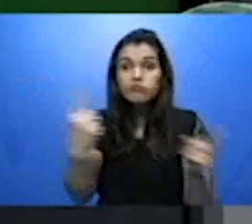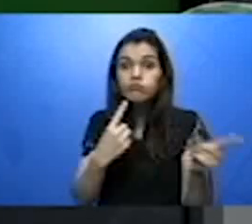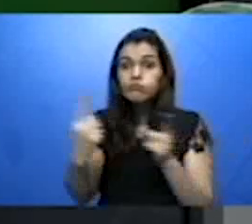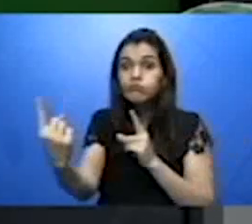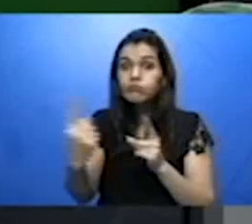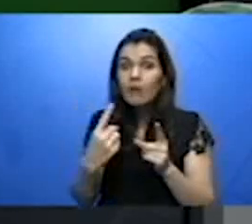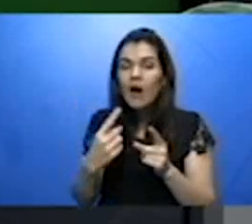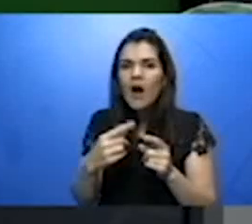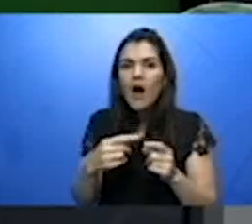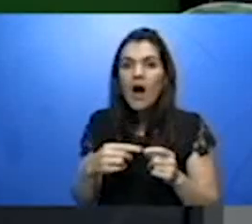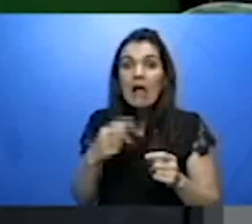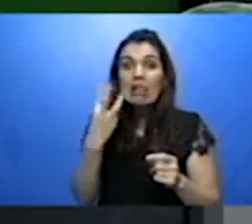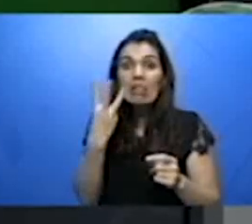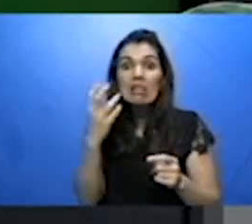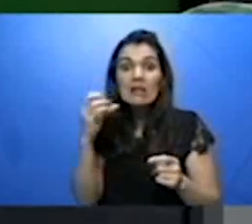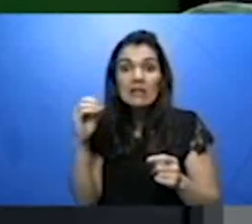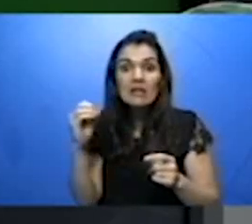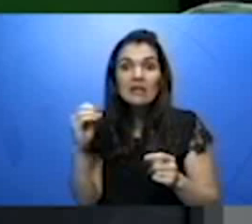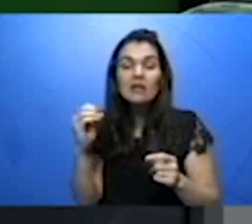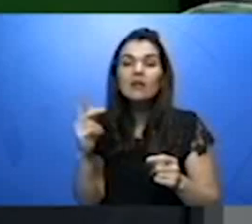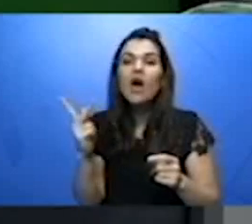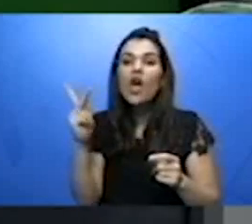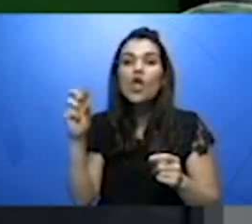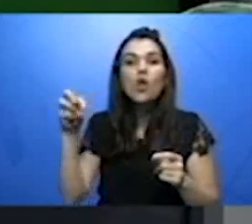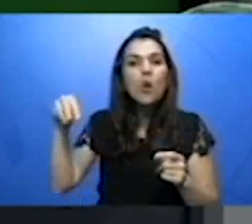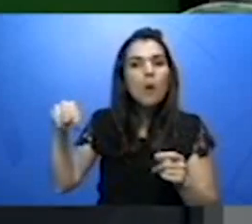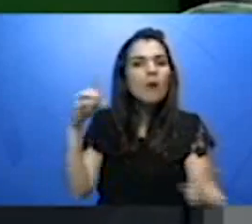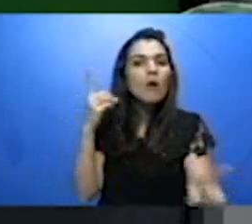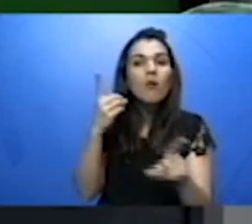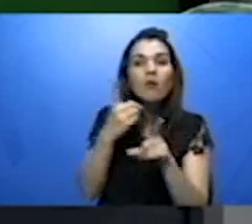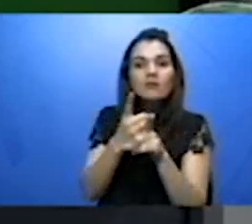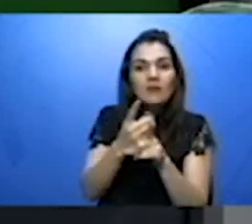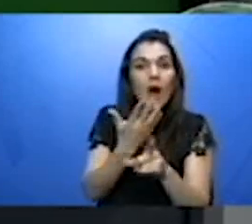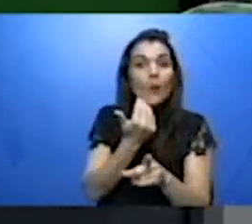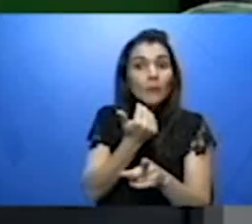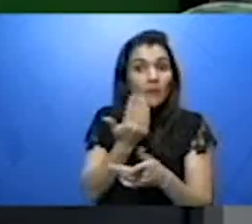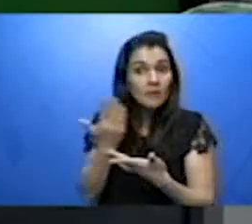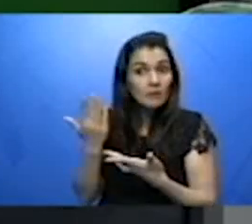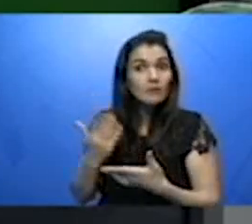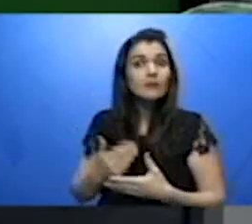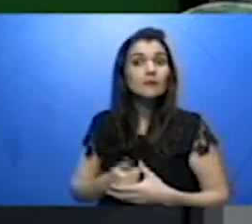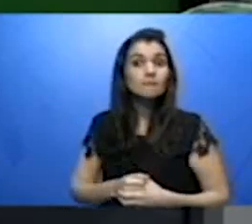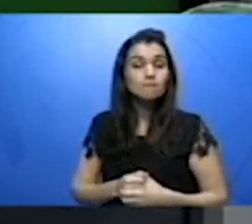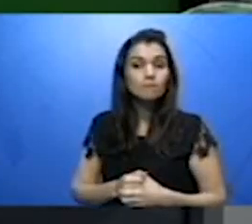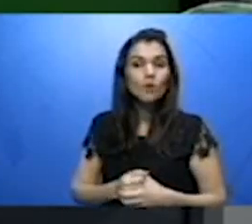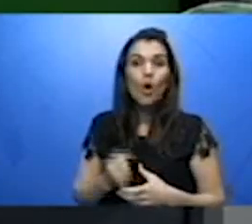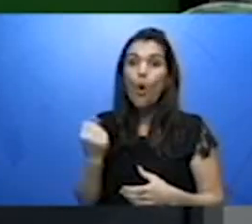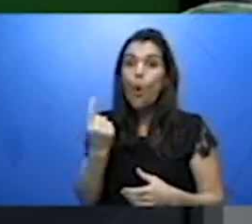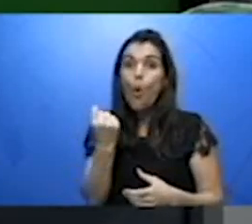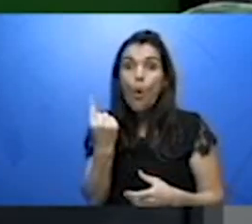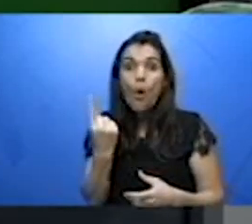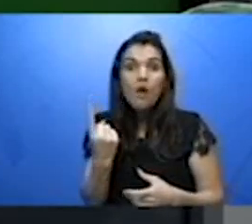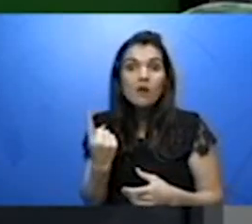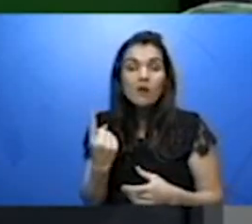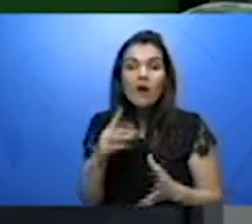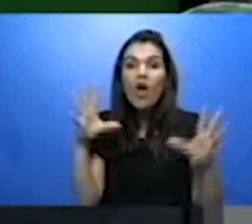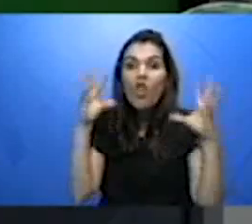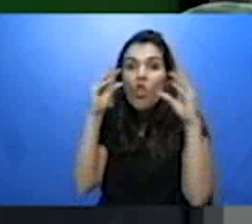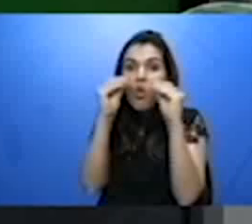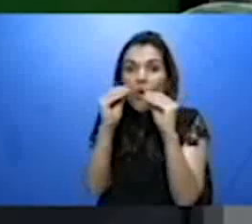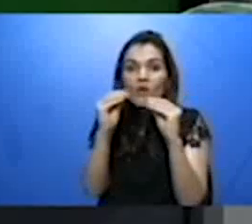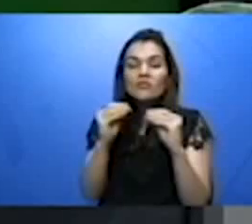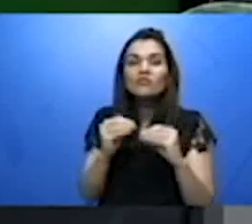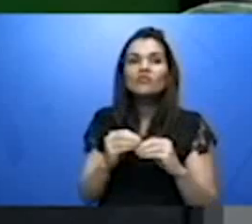Colina o lobo consegue percorrer até ele encontrar uma caça isso numa única noite ou seja